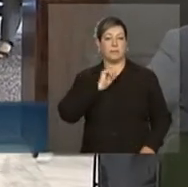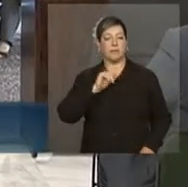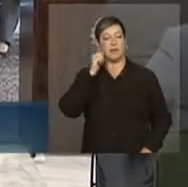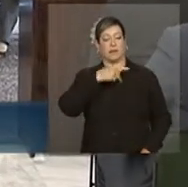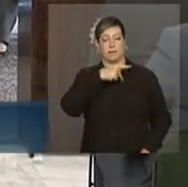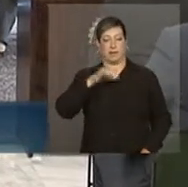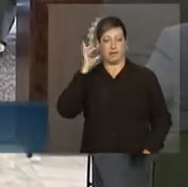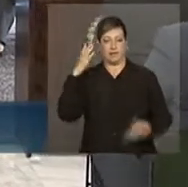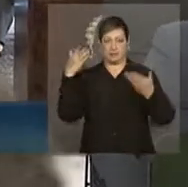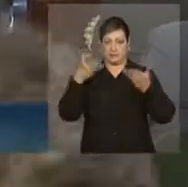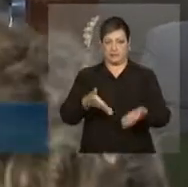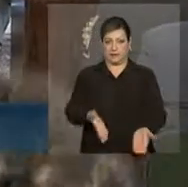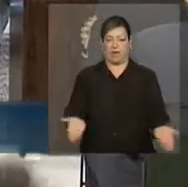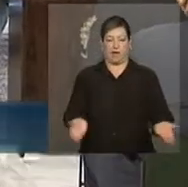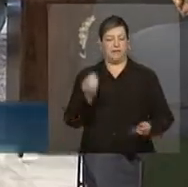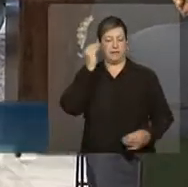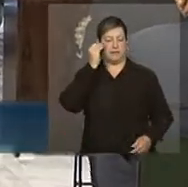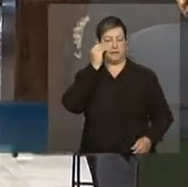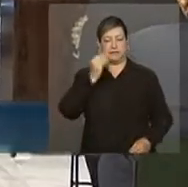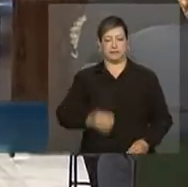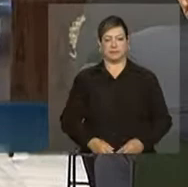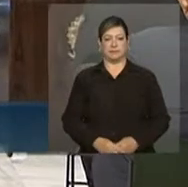da República, Dilma Rousseff. Acompanhe.